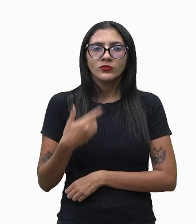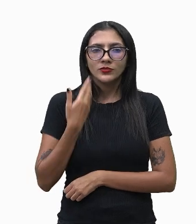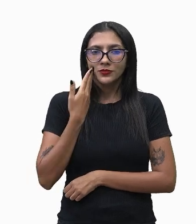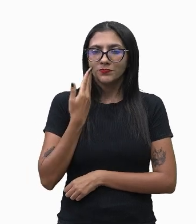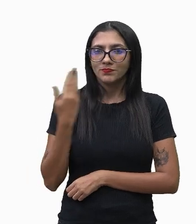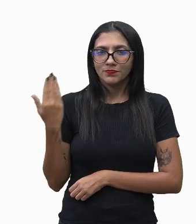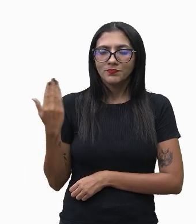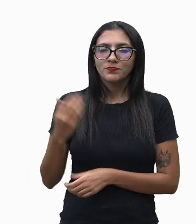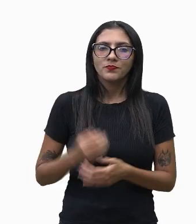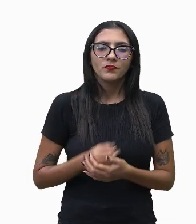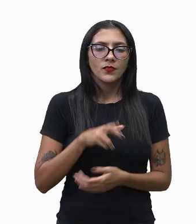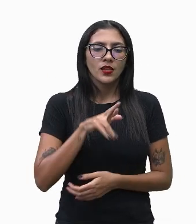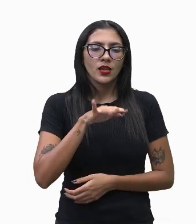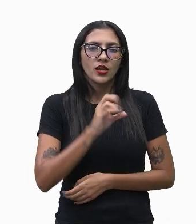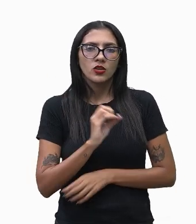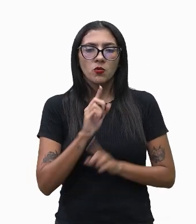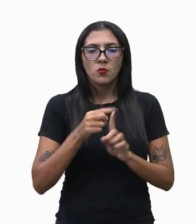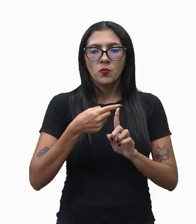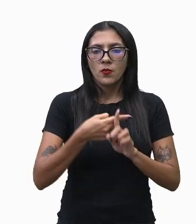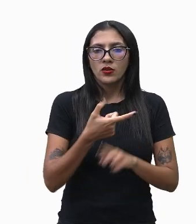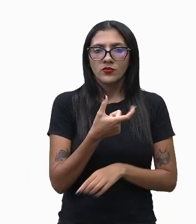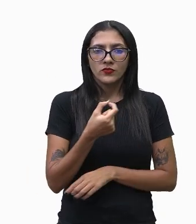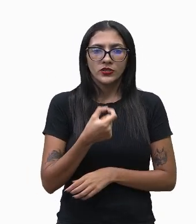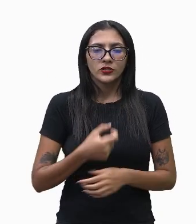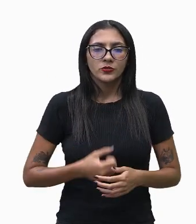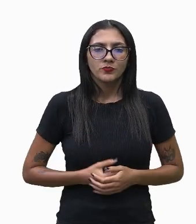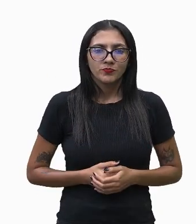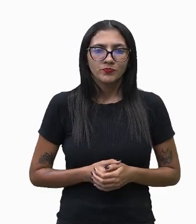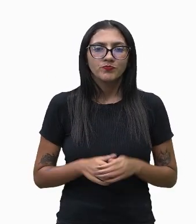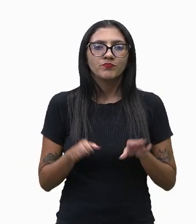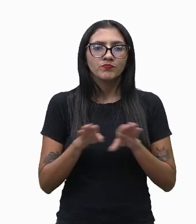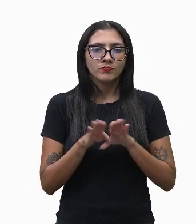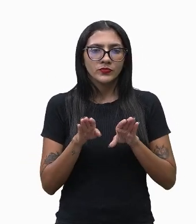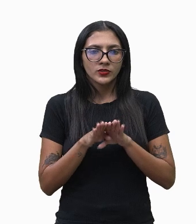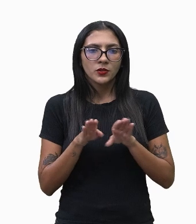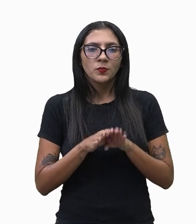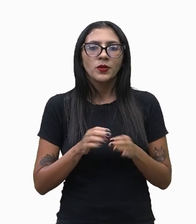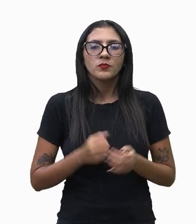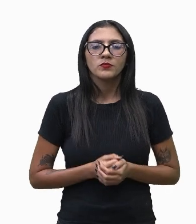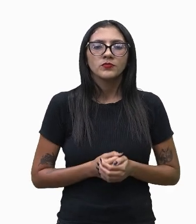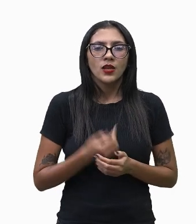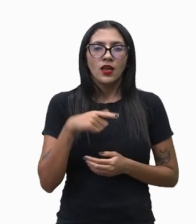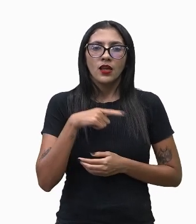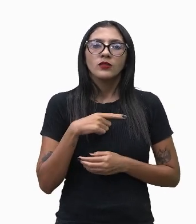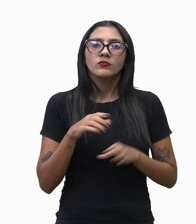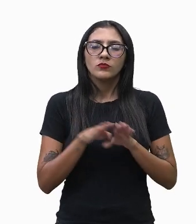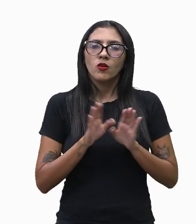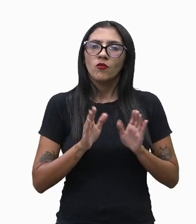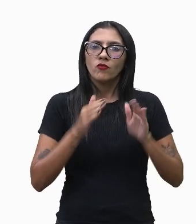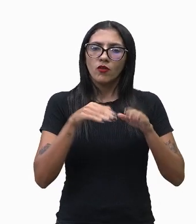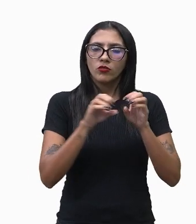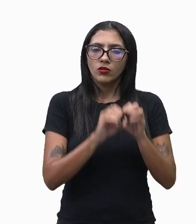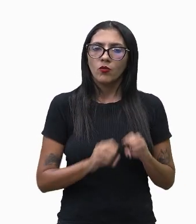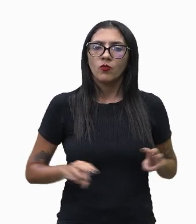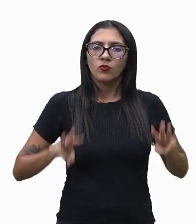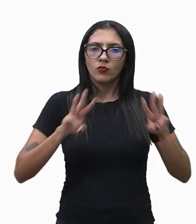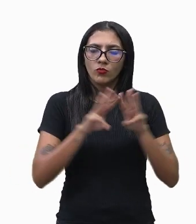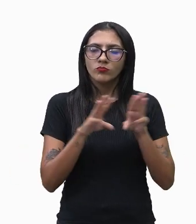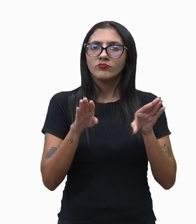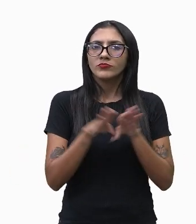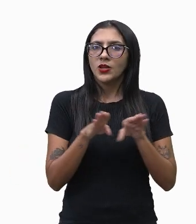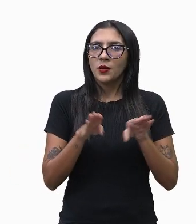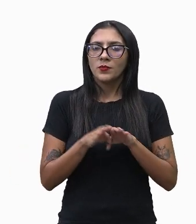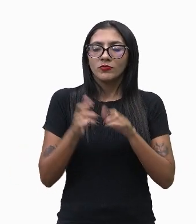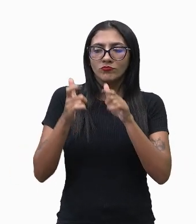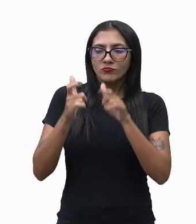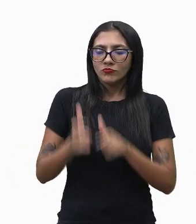Rio+20. A Conferência das Nações Unidas para o Desenvolvimento Sustentável, né, que volta a ocorrer lá na cidade